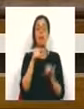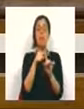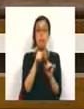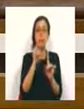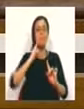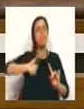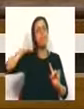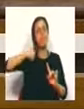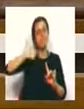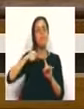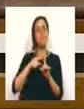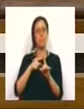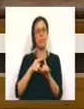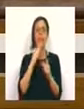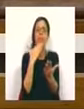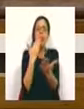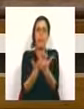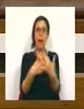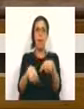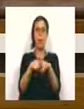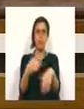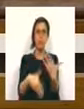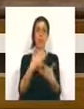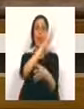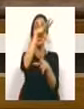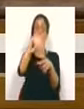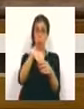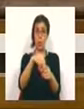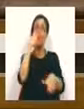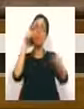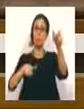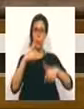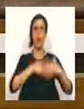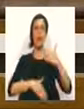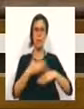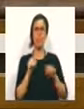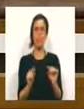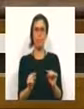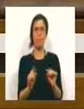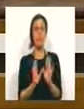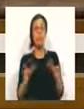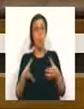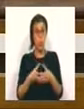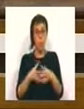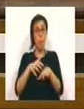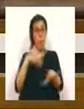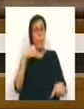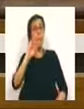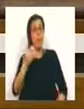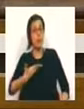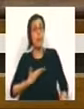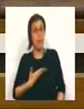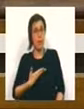instrumentos fundamentais na prosecução das políticas de inclusão das pessoas com deficiência. O grupo parlamentar do